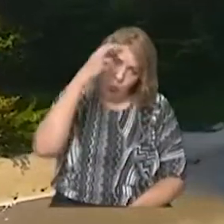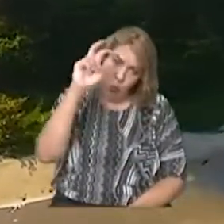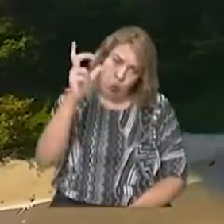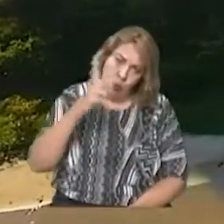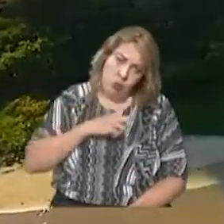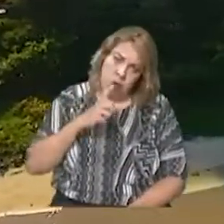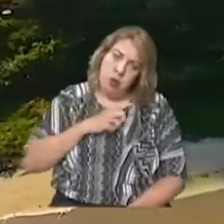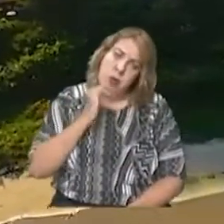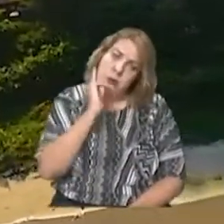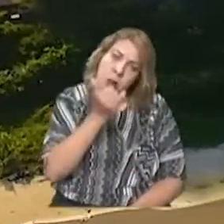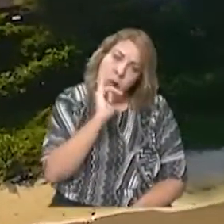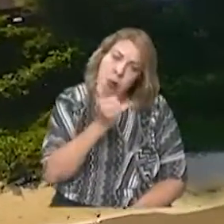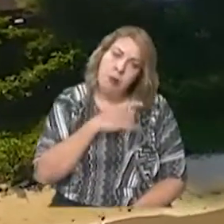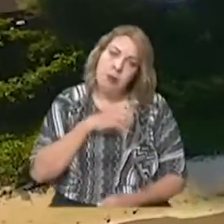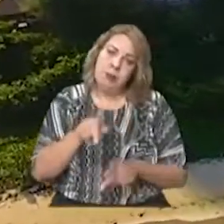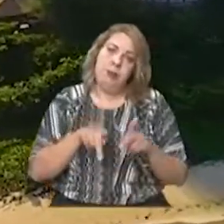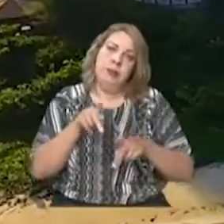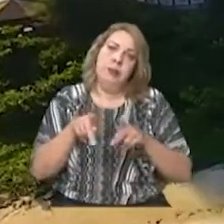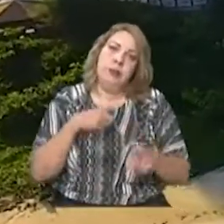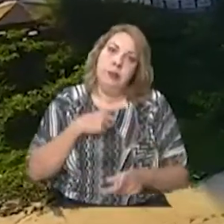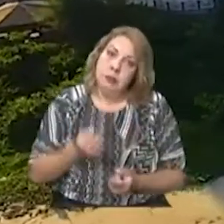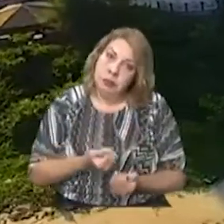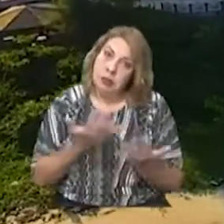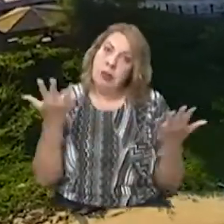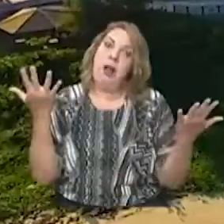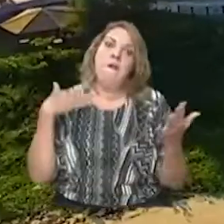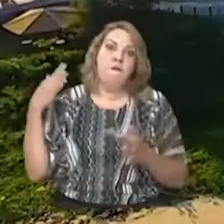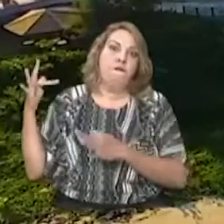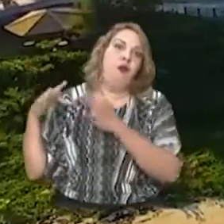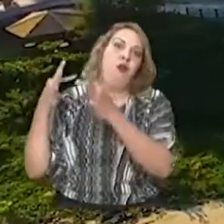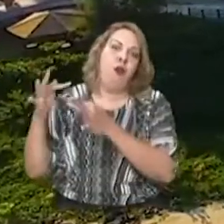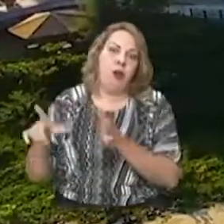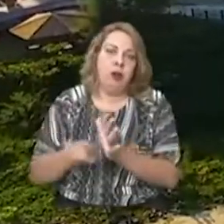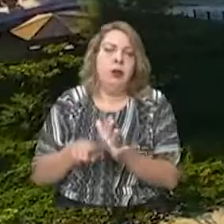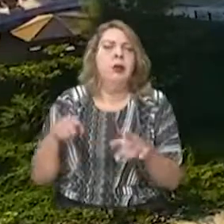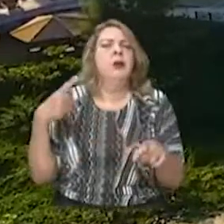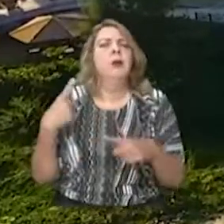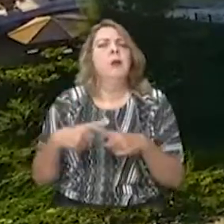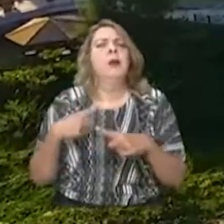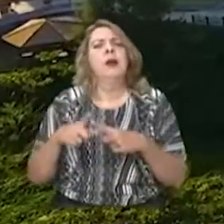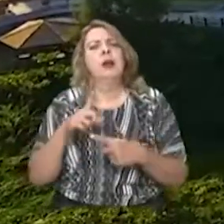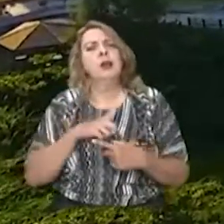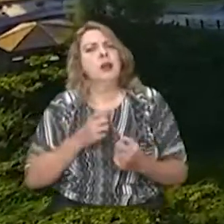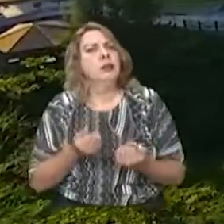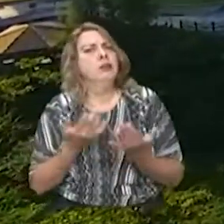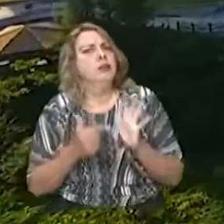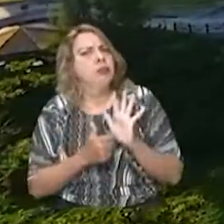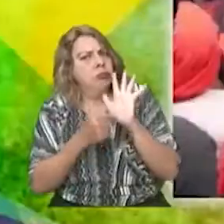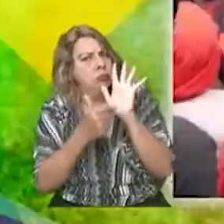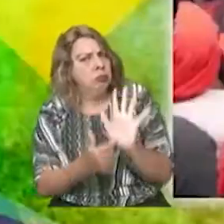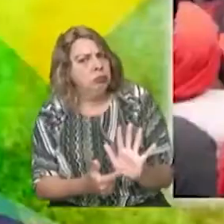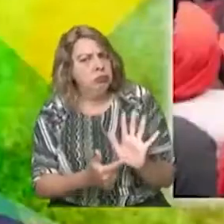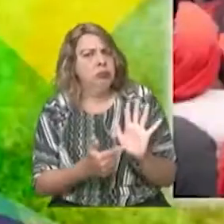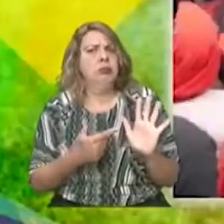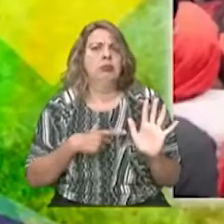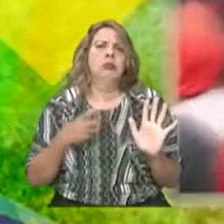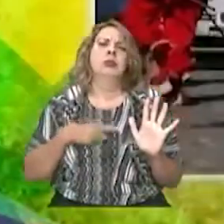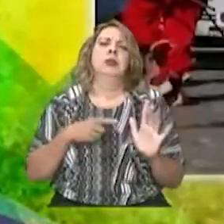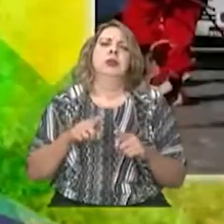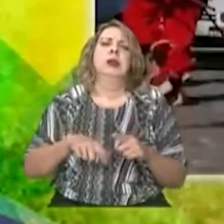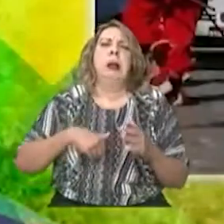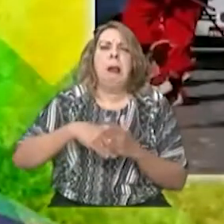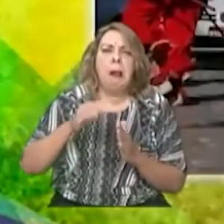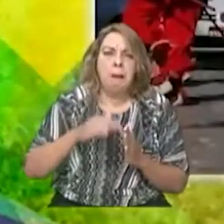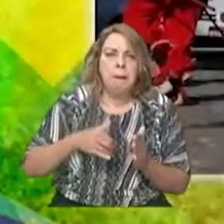contam a história de um povo que tem muito folclore. Afinal, ainda temos manifestações como os lambisujos